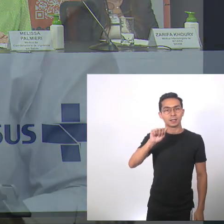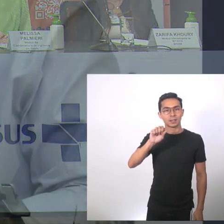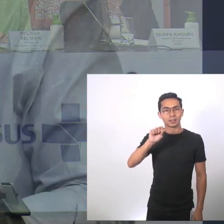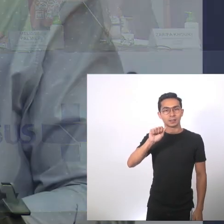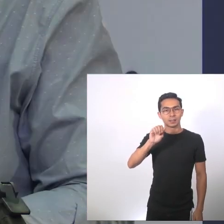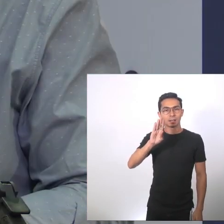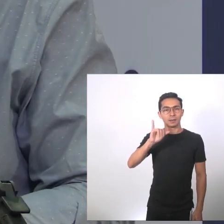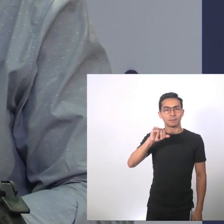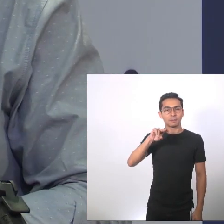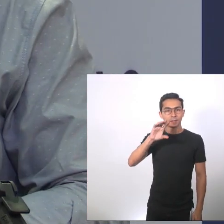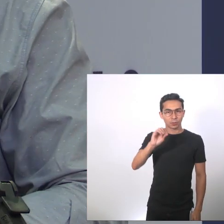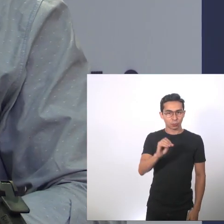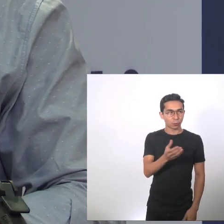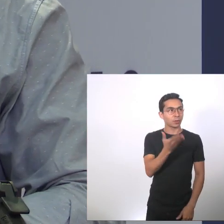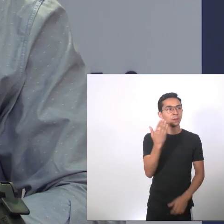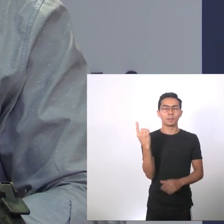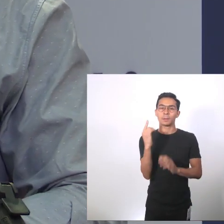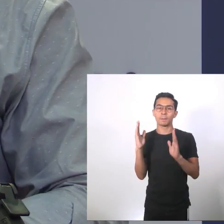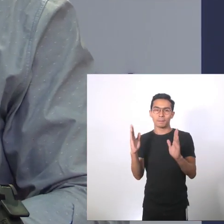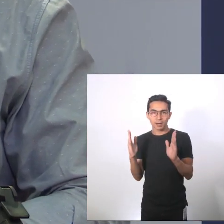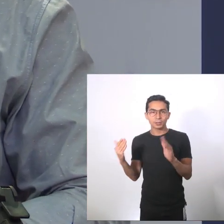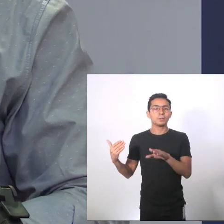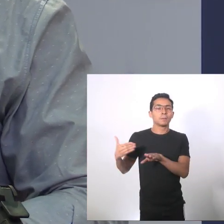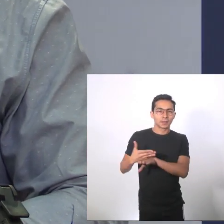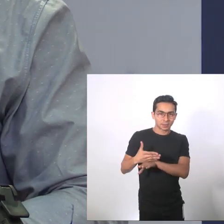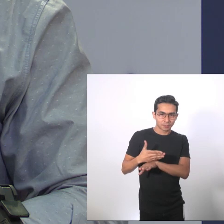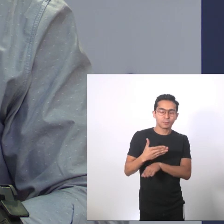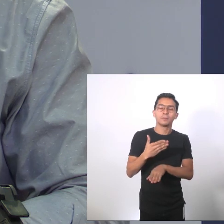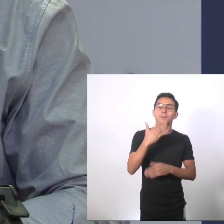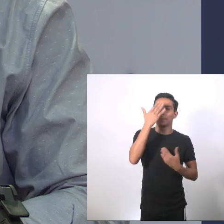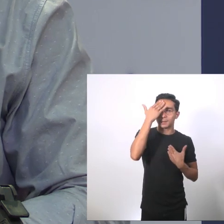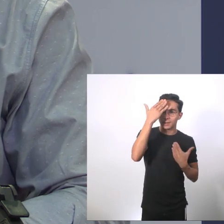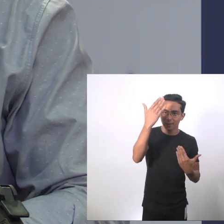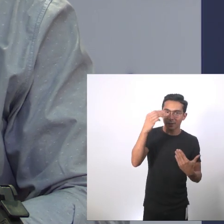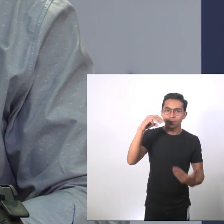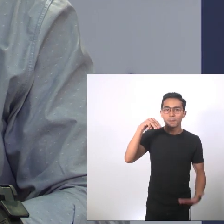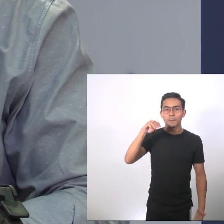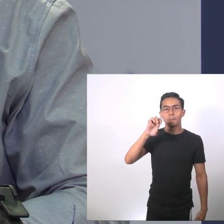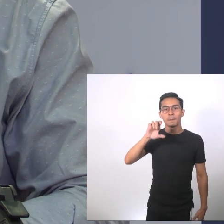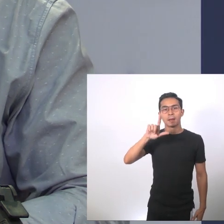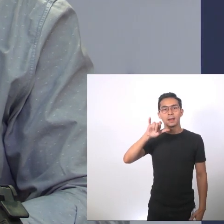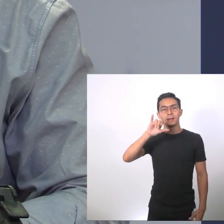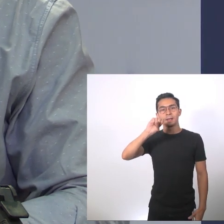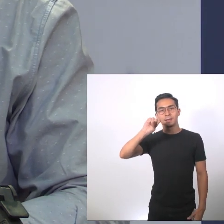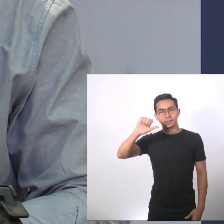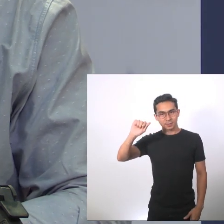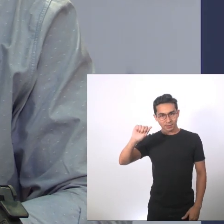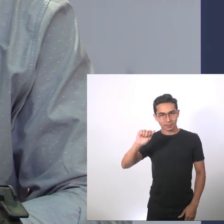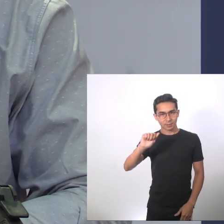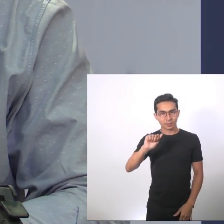primeira parte desta capacitação, agradecer a doutora Melissa Palmieri,